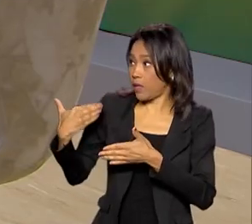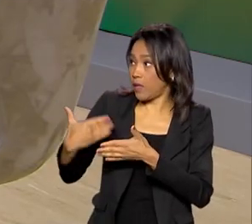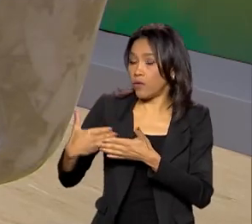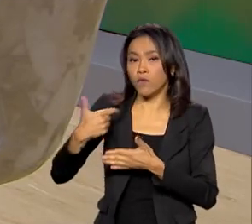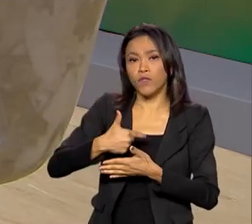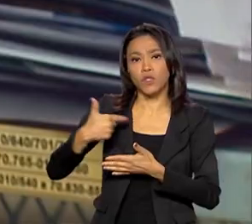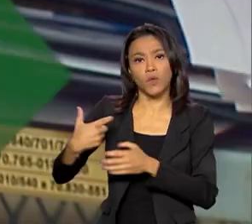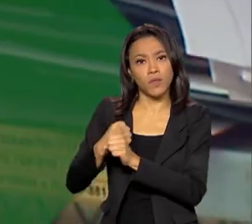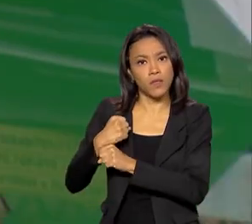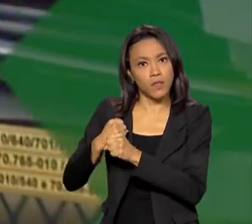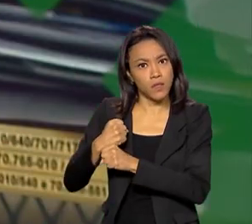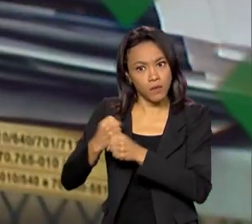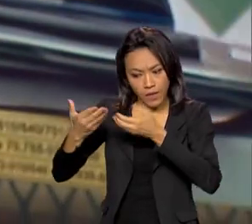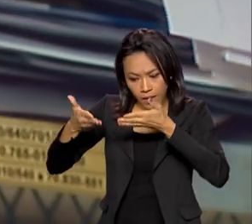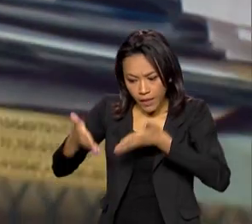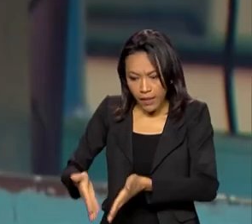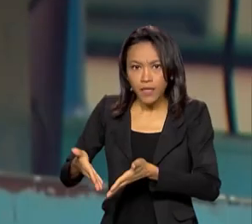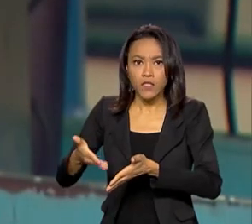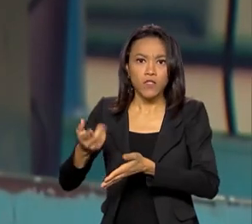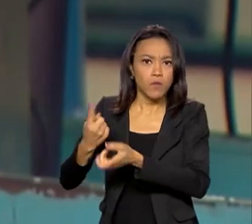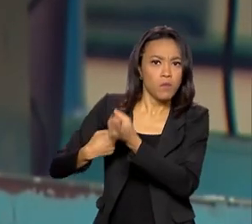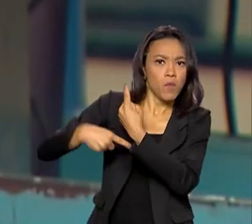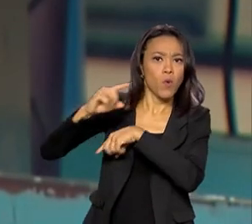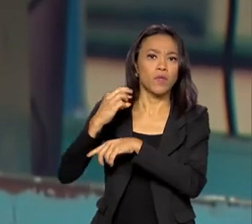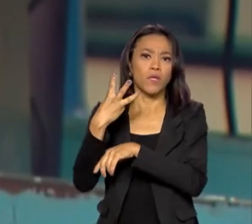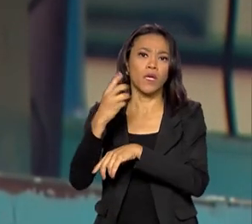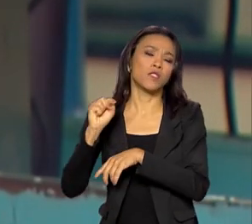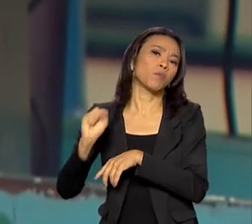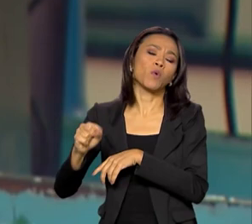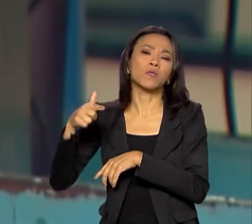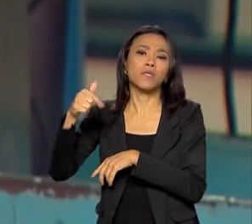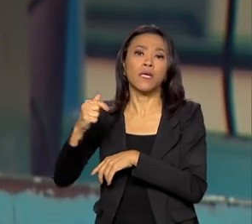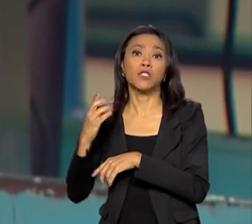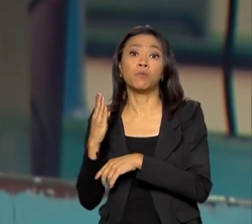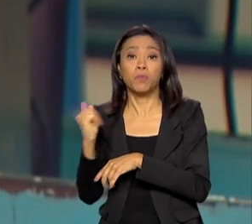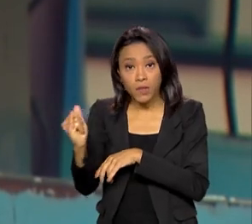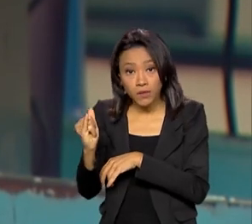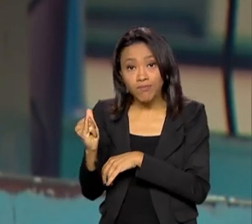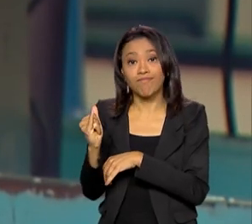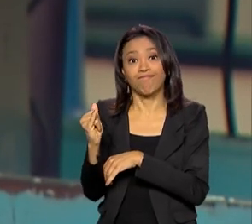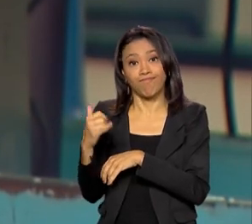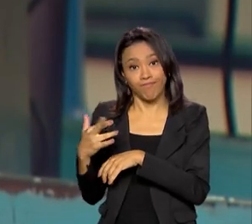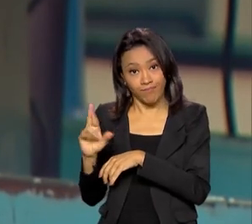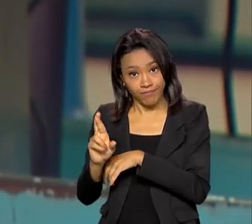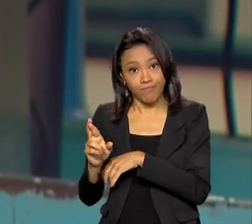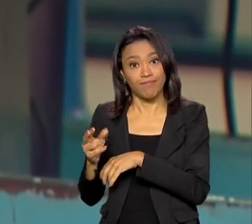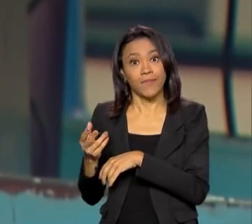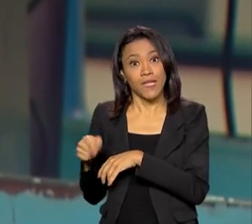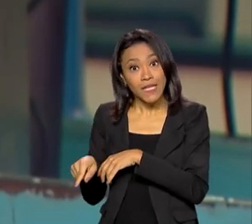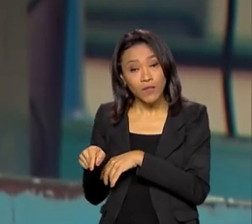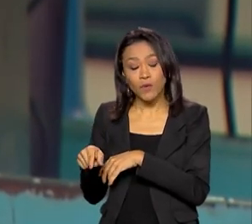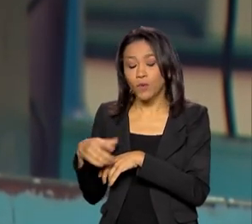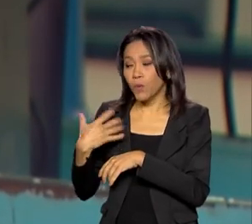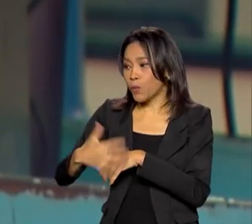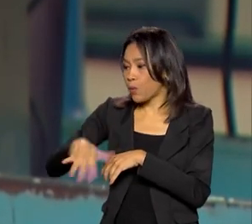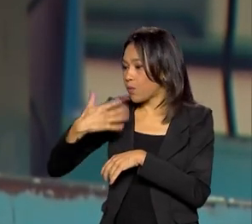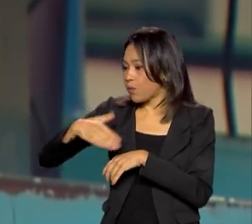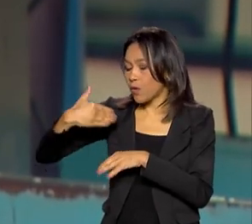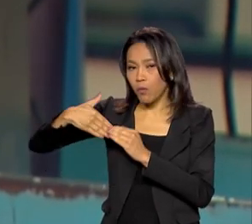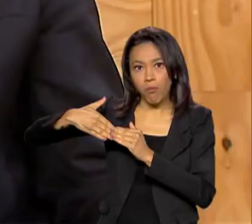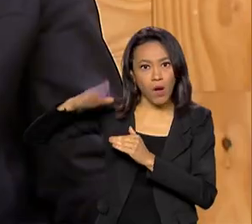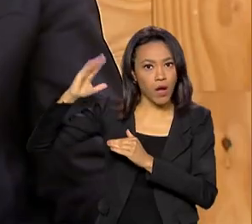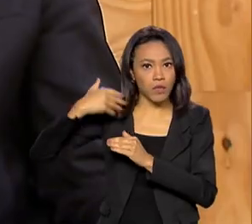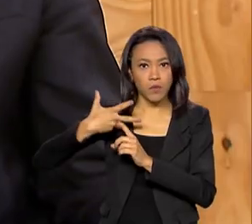22 anos, este foi um lucro de 3,7 bilhões, sem dúvida alguma, o maior da nossa